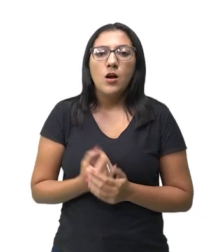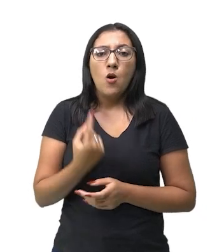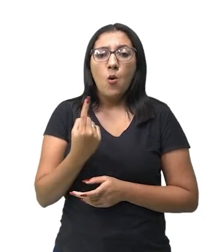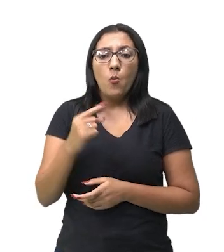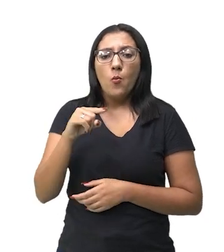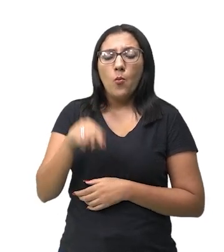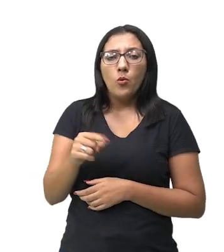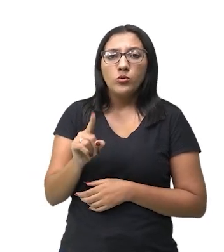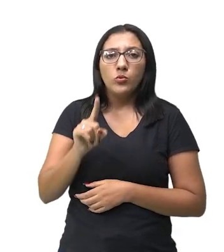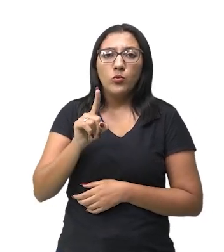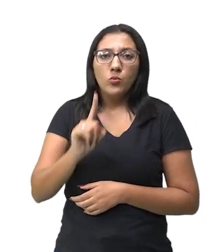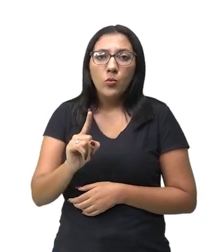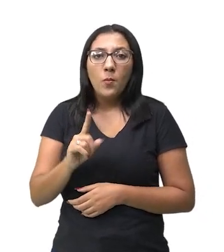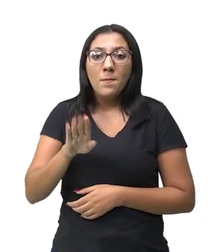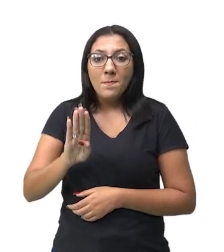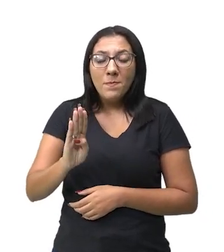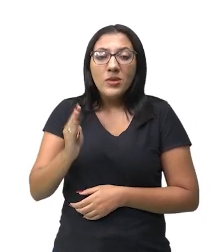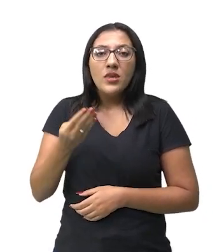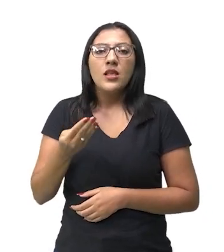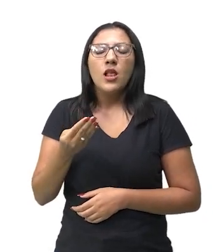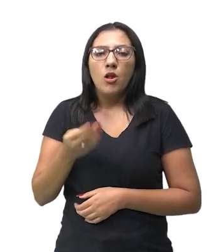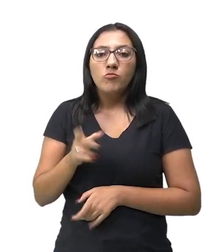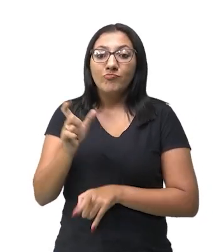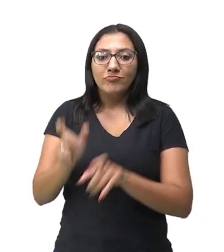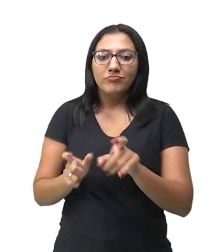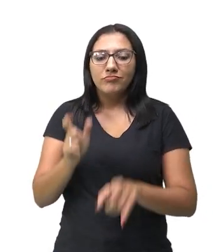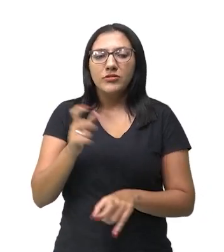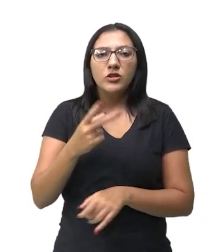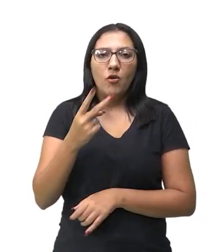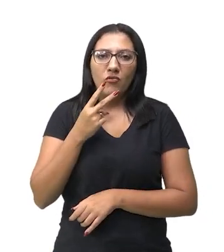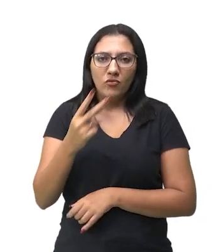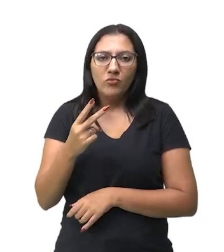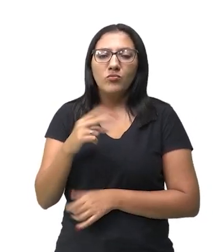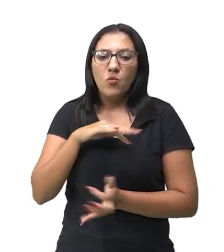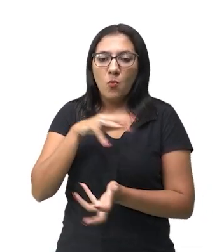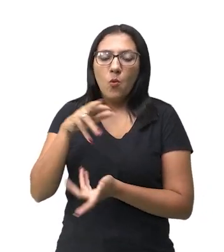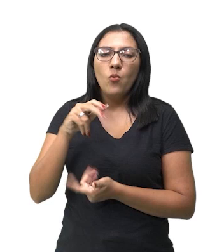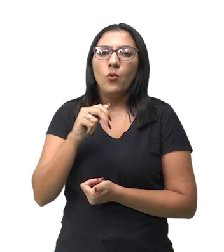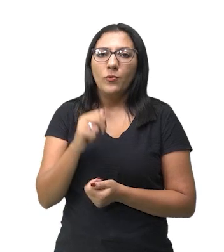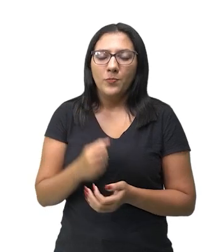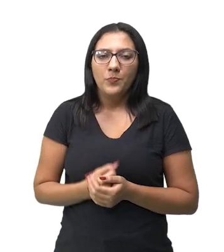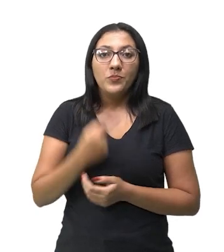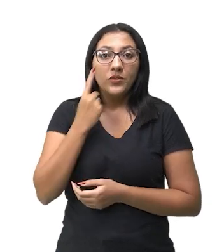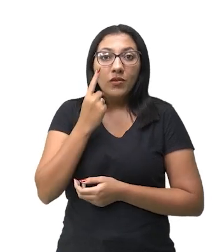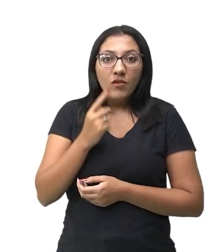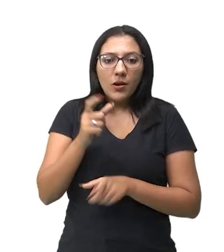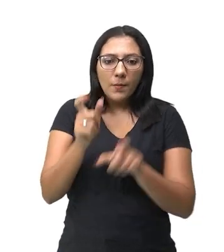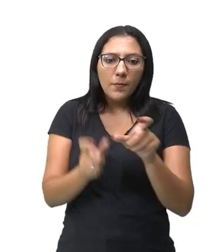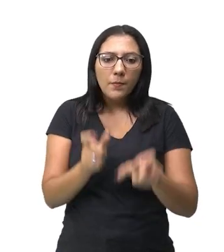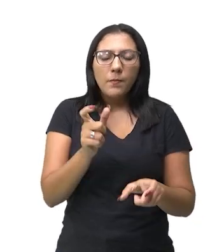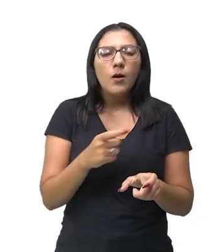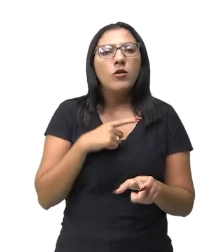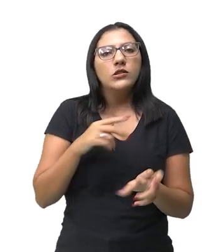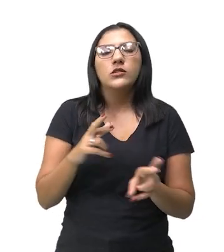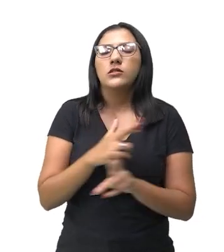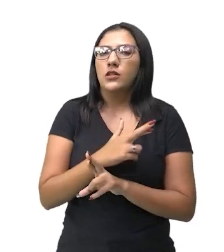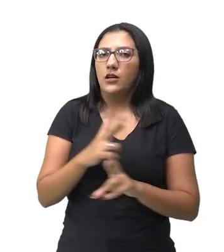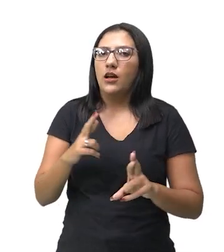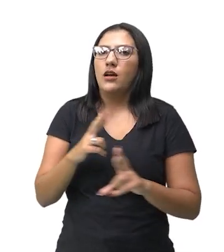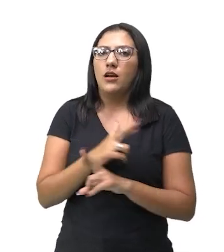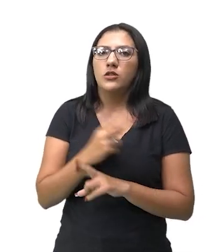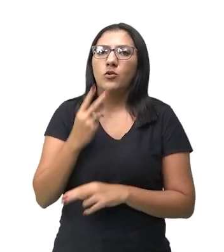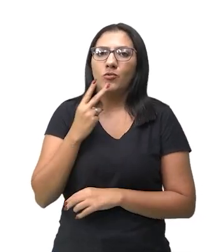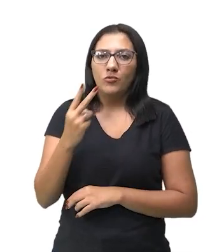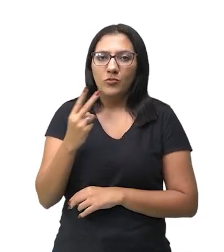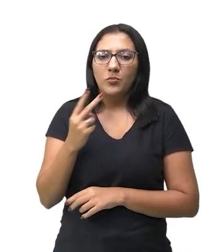dos fumantes. E mais ao lado a gente tem um cigarro, justamente aí desenhado para mostrar que o